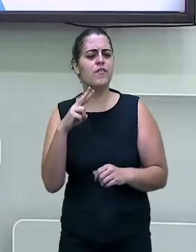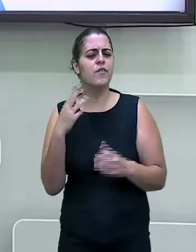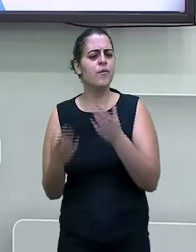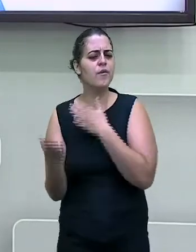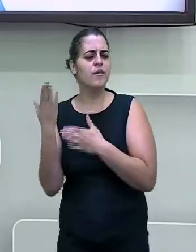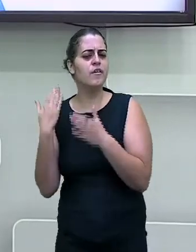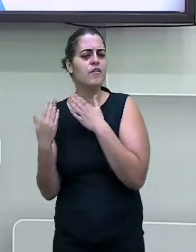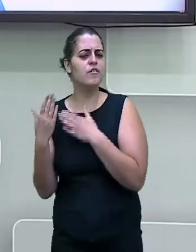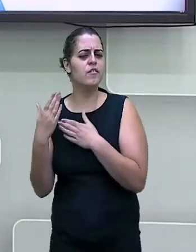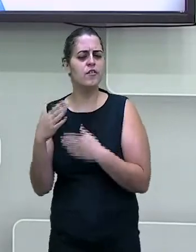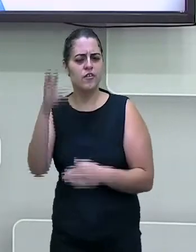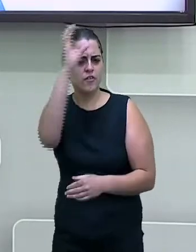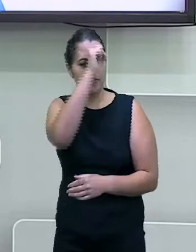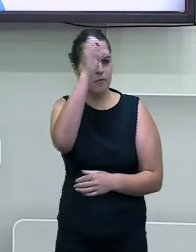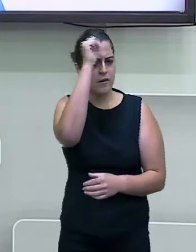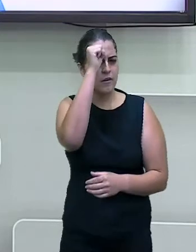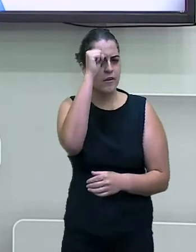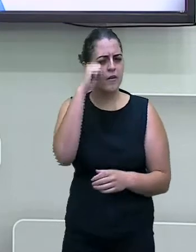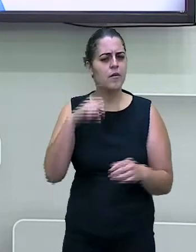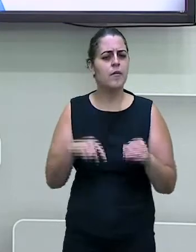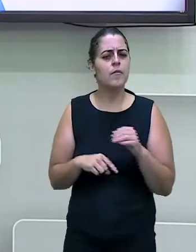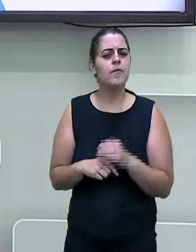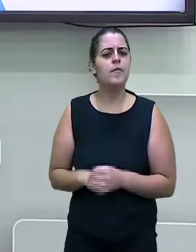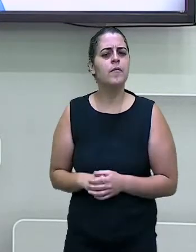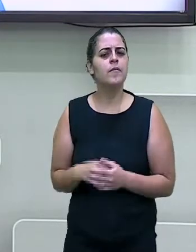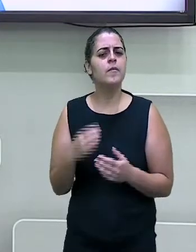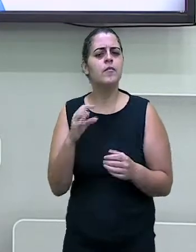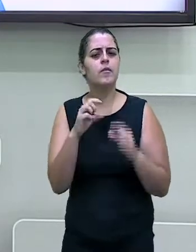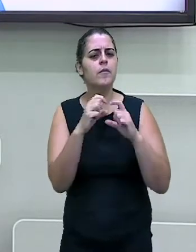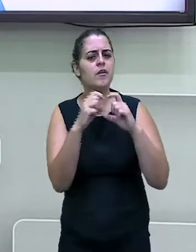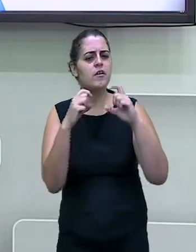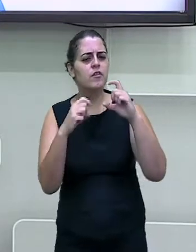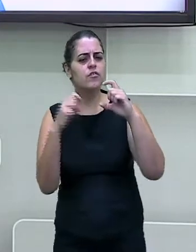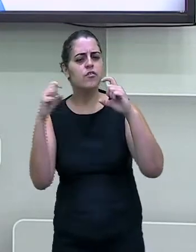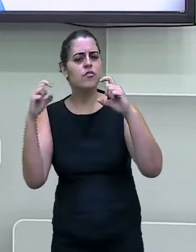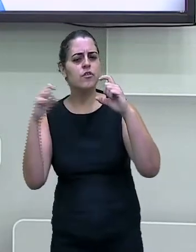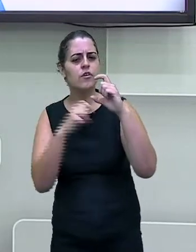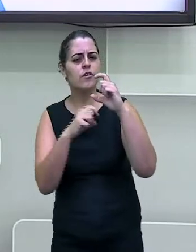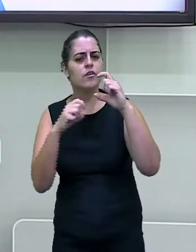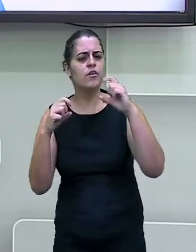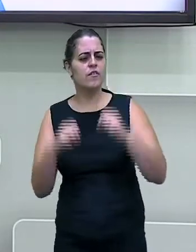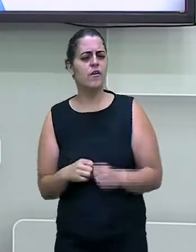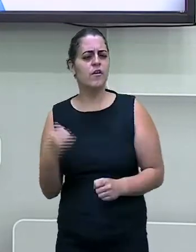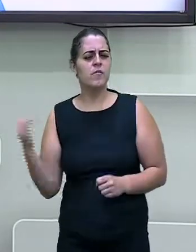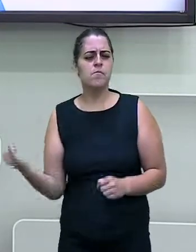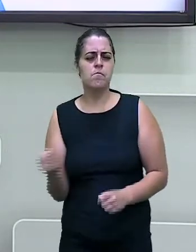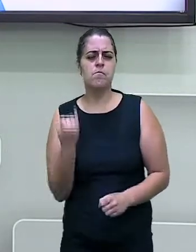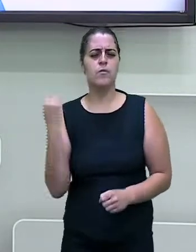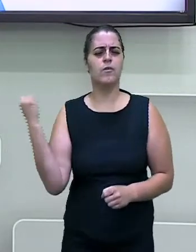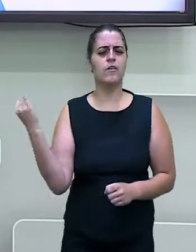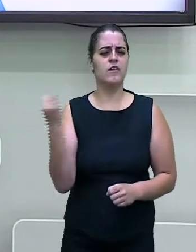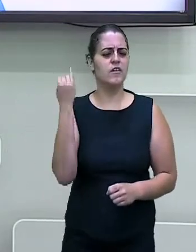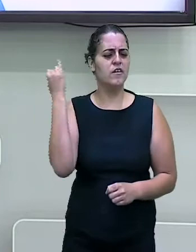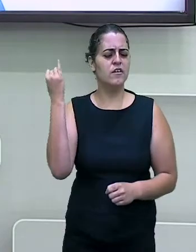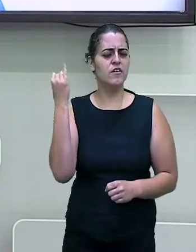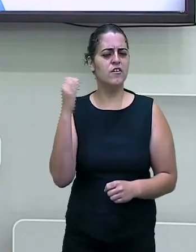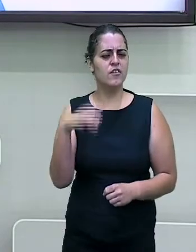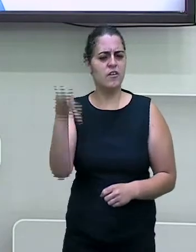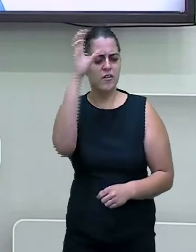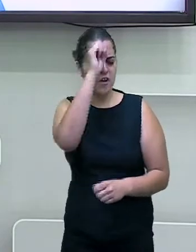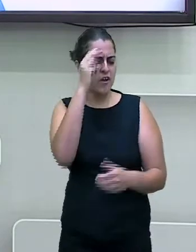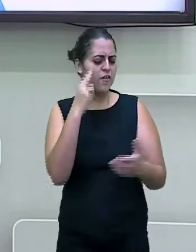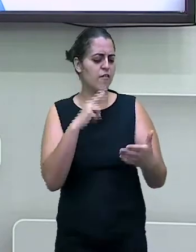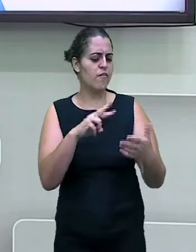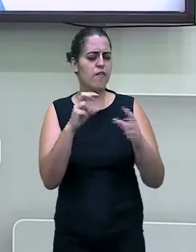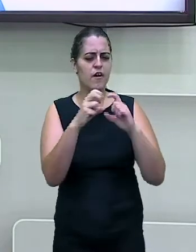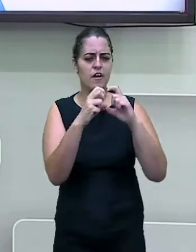que nós estudamos e aprofundamos sobre tirinha? Lembra como foi interessante analisar a tirinha?